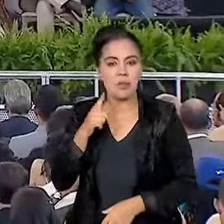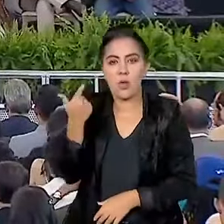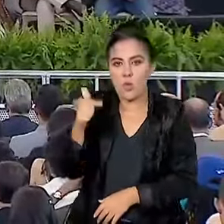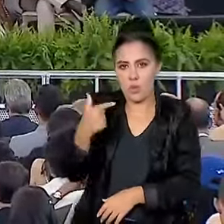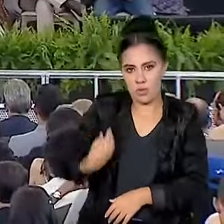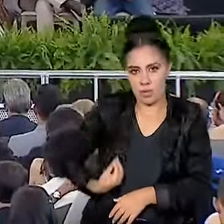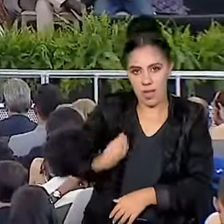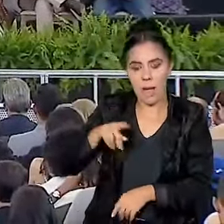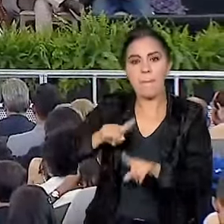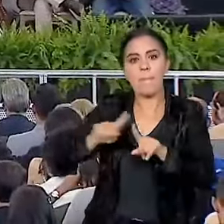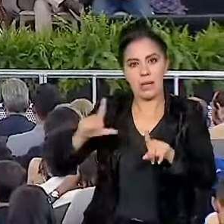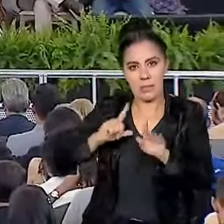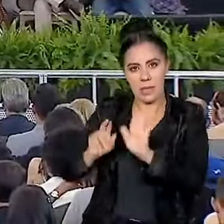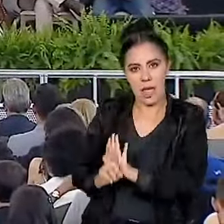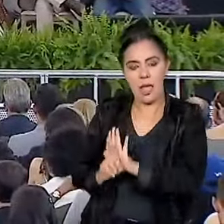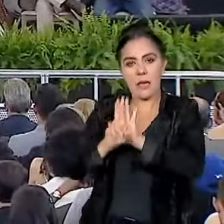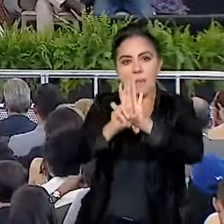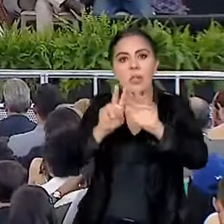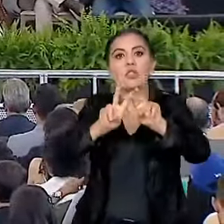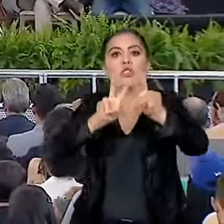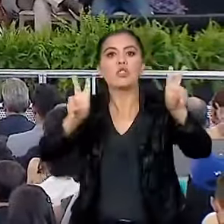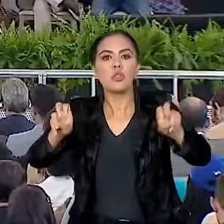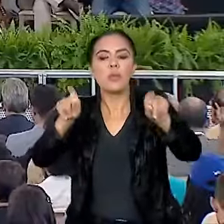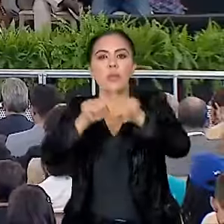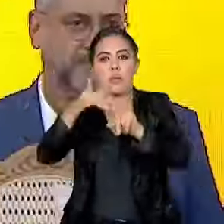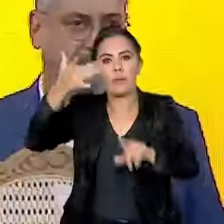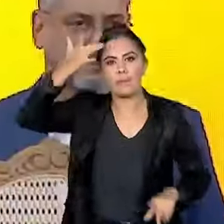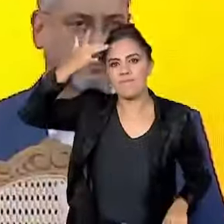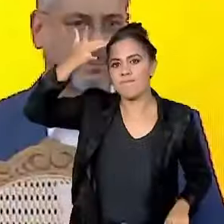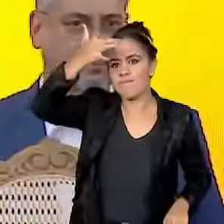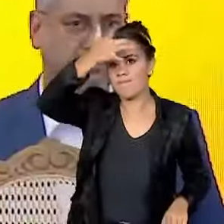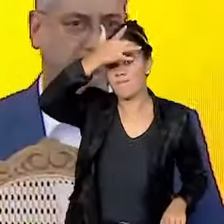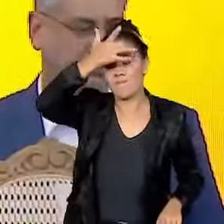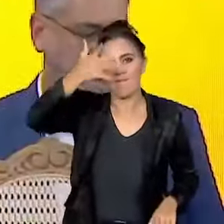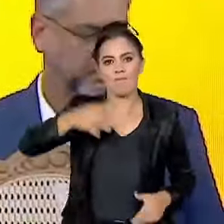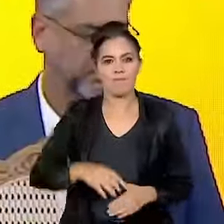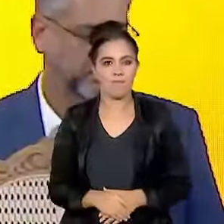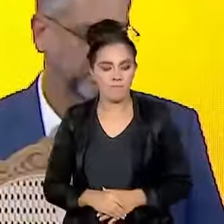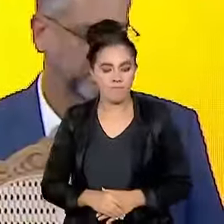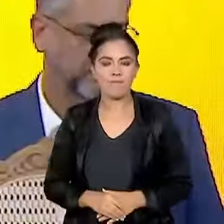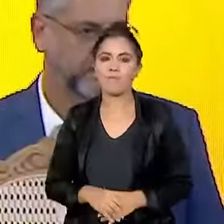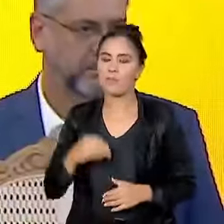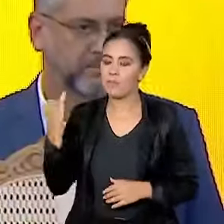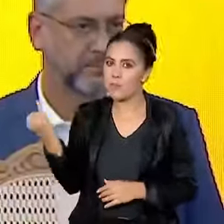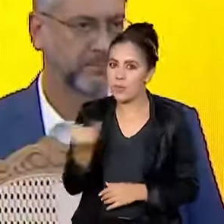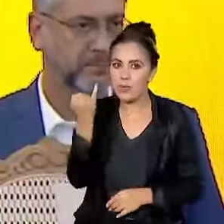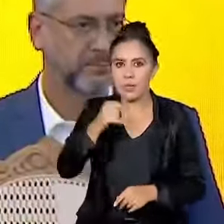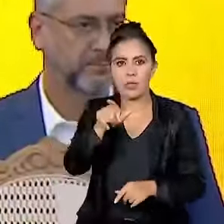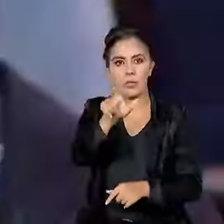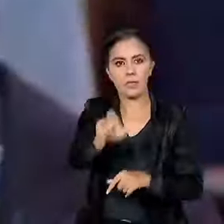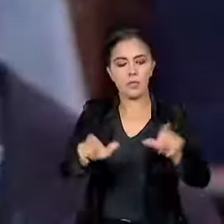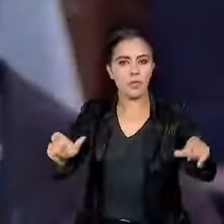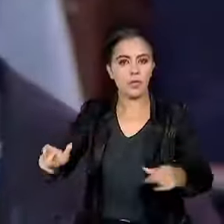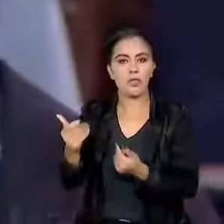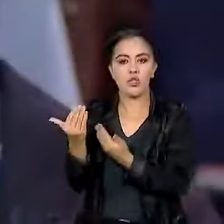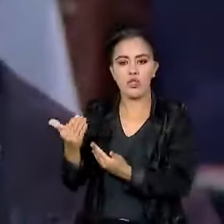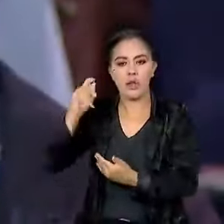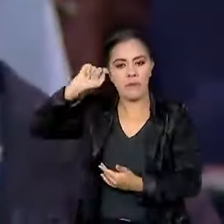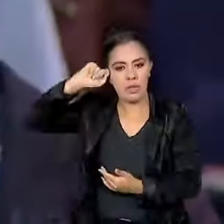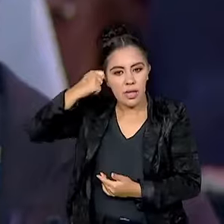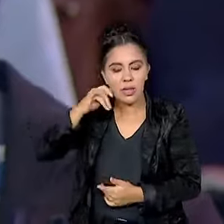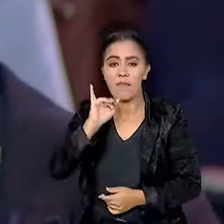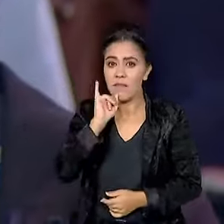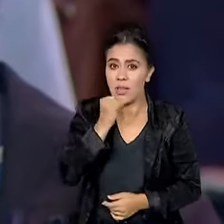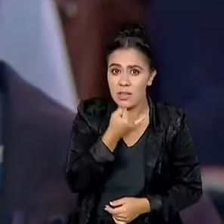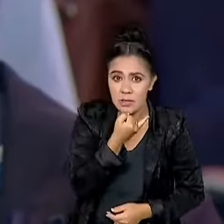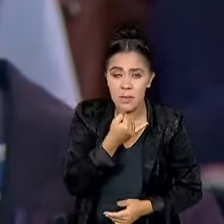A saúde mental dos nossos jovens negros. Cuidem uns dos outros. Os números demonstram,